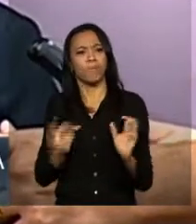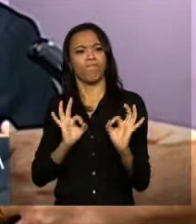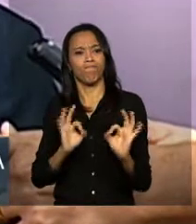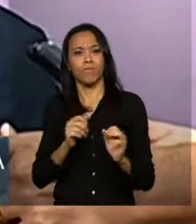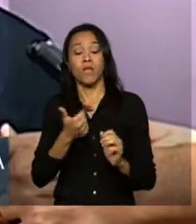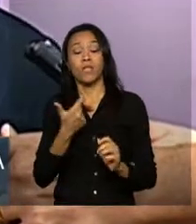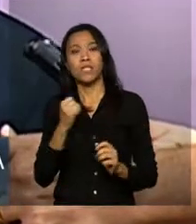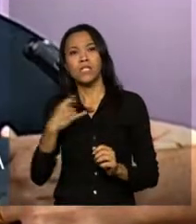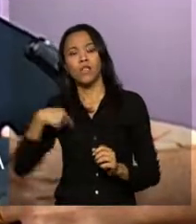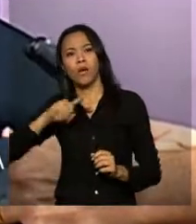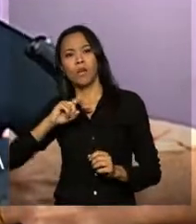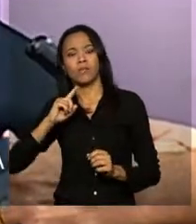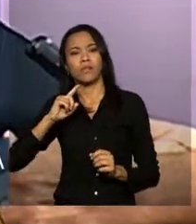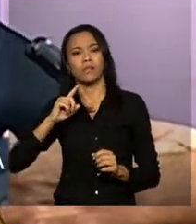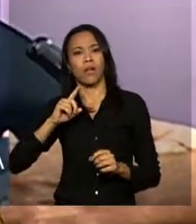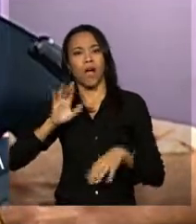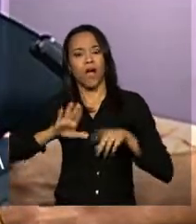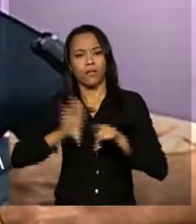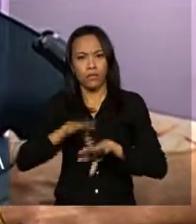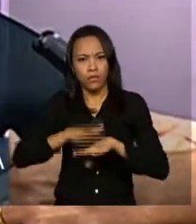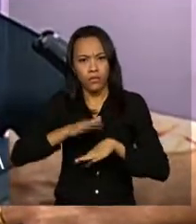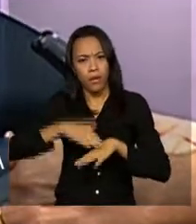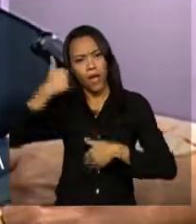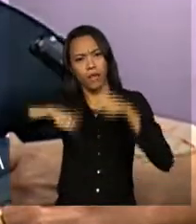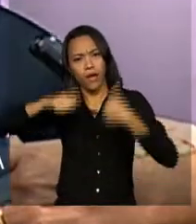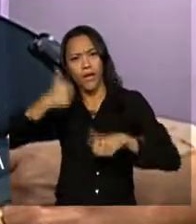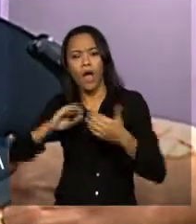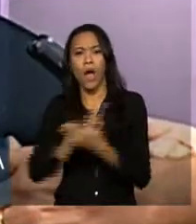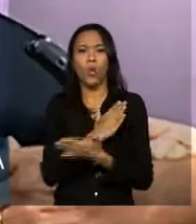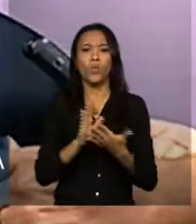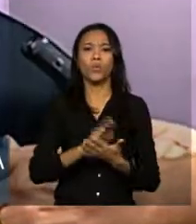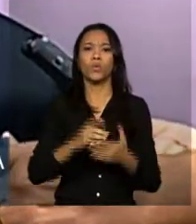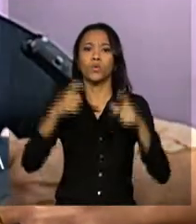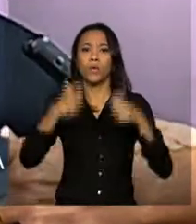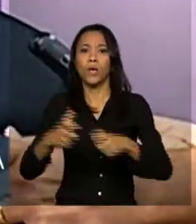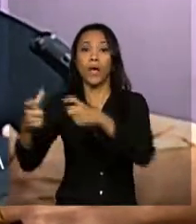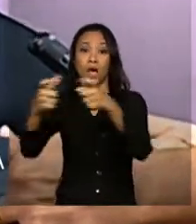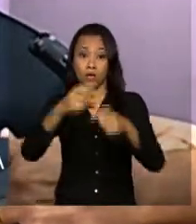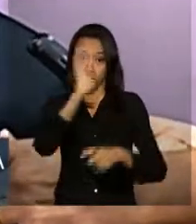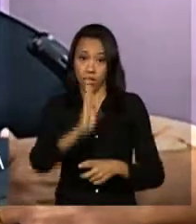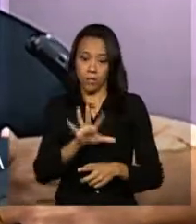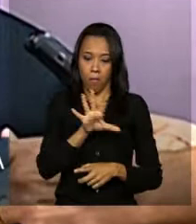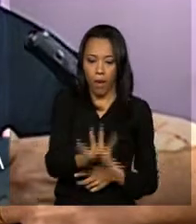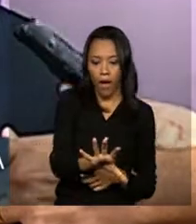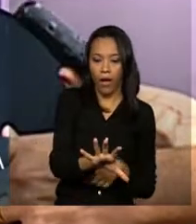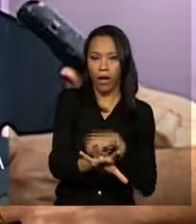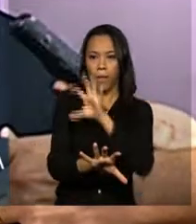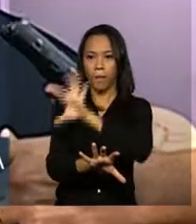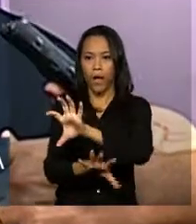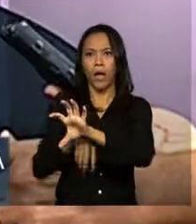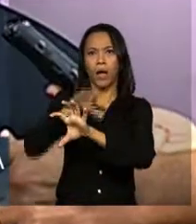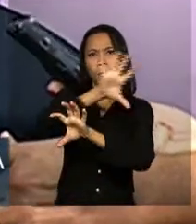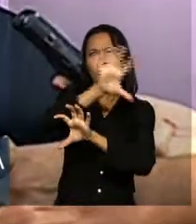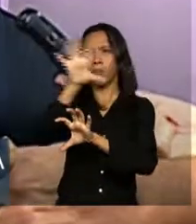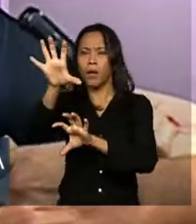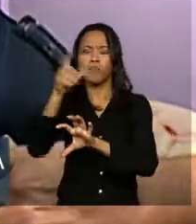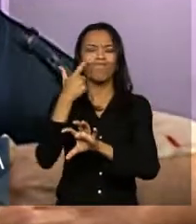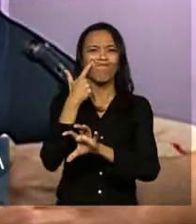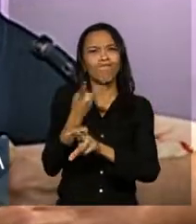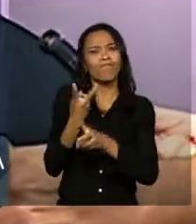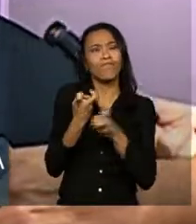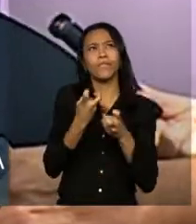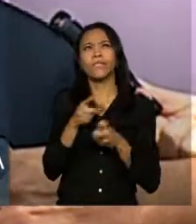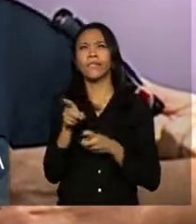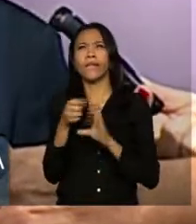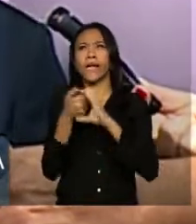se nós analisarmos algumas regiões ou alguns dos estados dessas regiões, nós vemos que pela característica